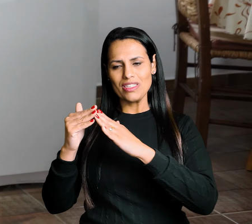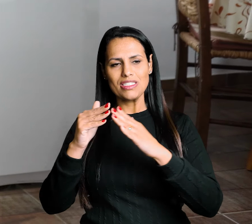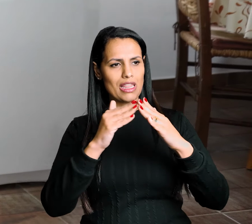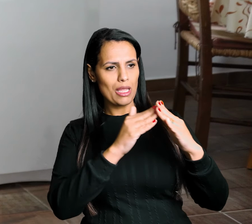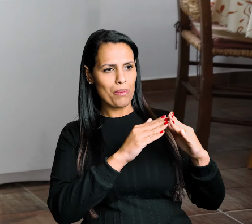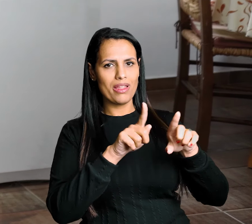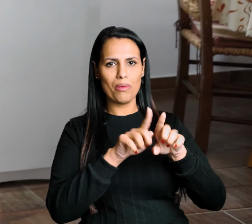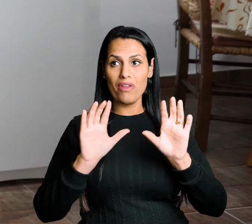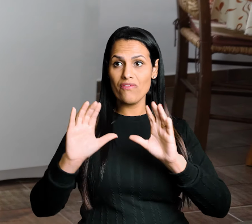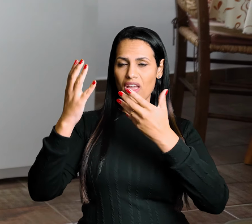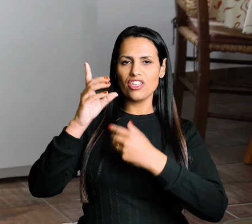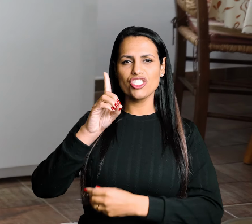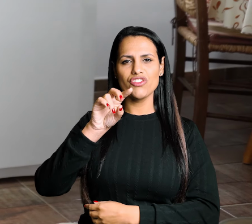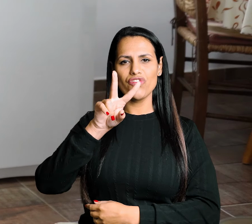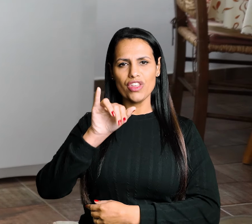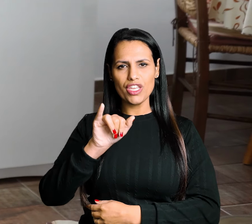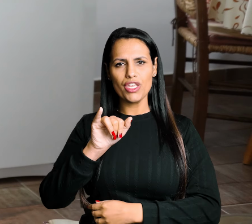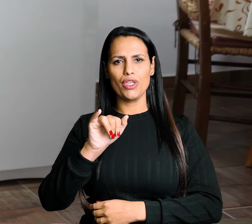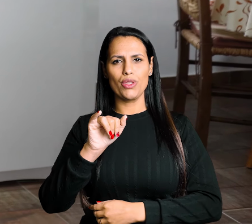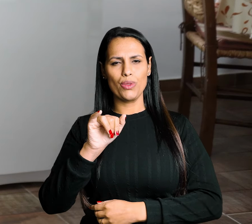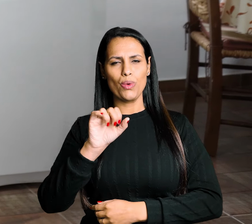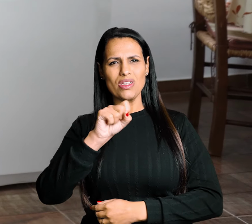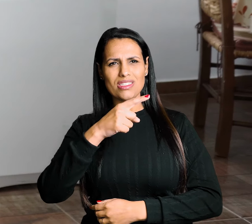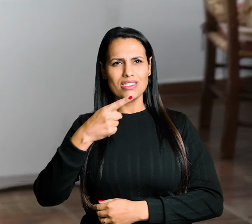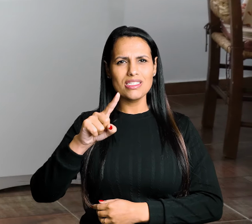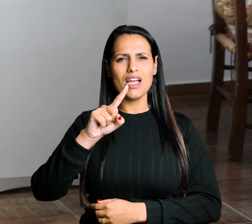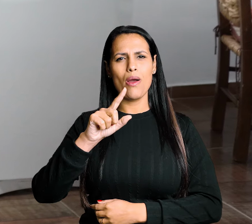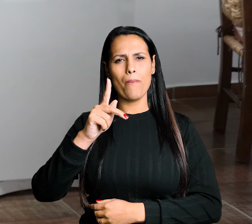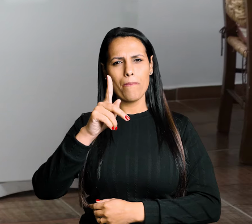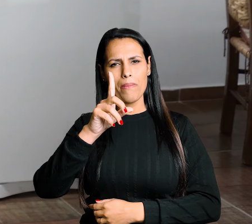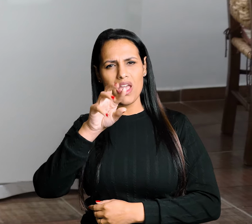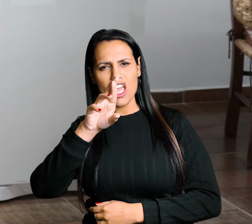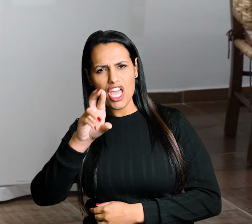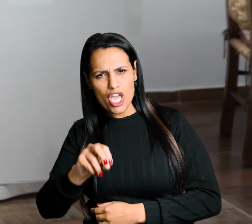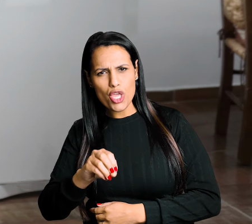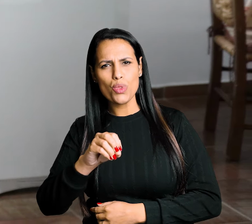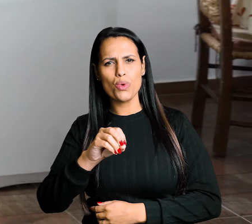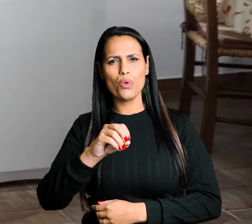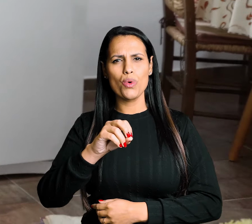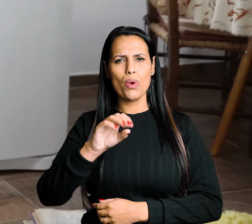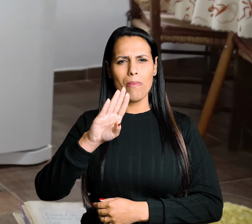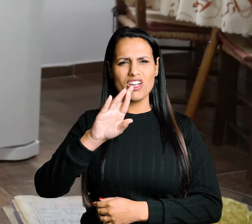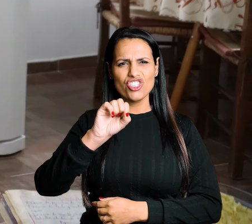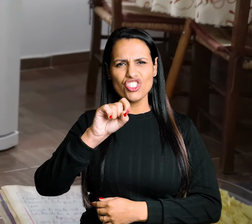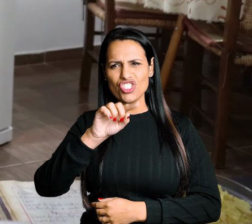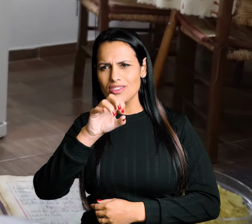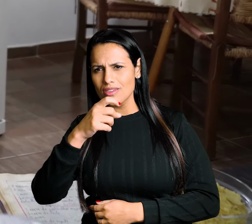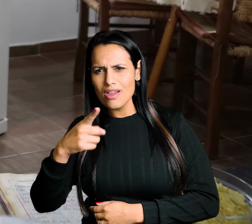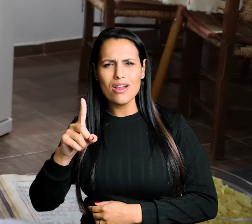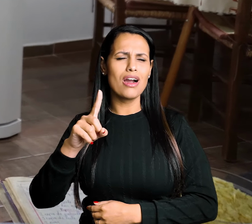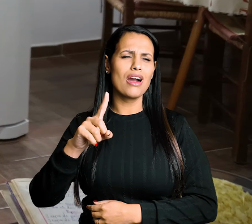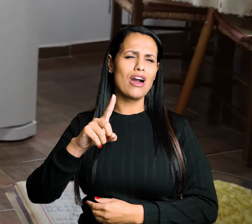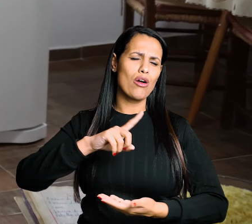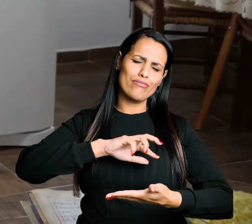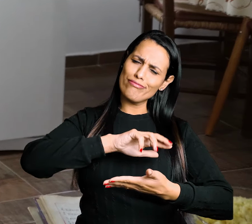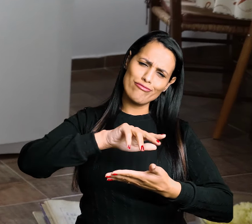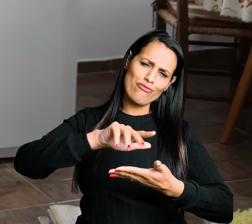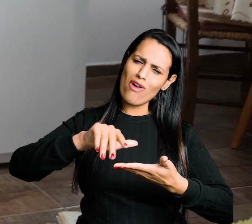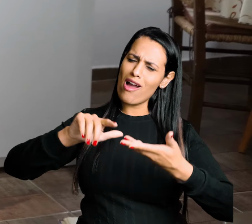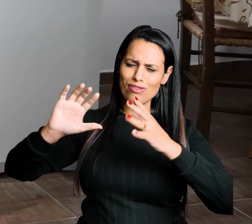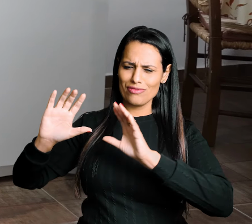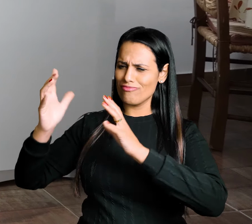do Divino, Festa de São Pedro, São Sebastião, Santo Antônio, São João Batista, Festa de